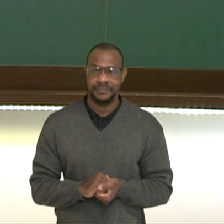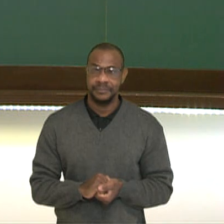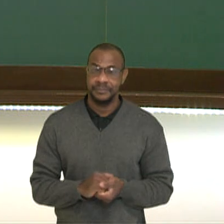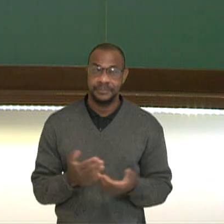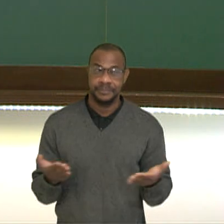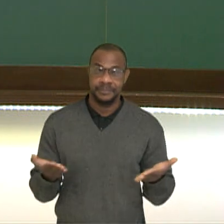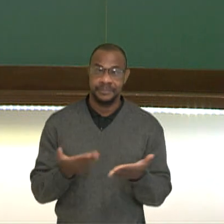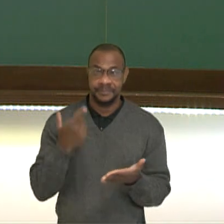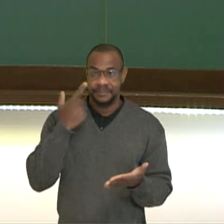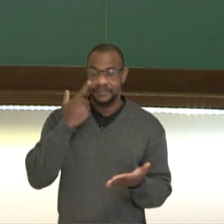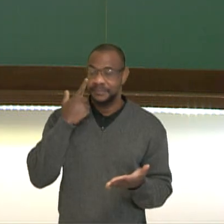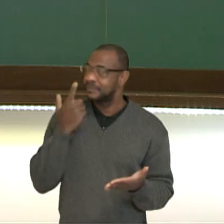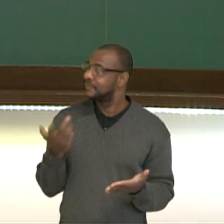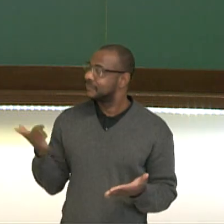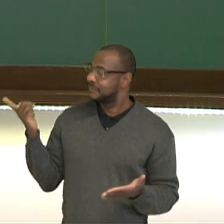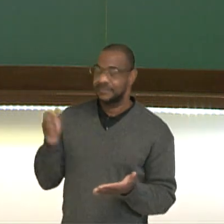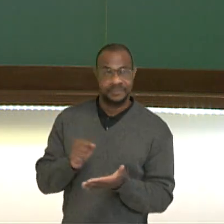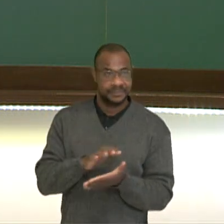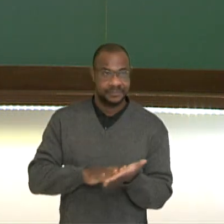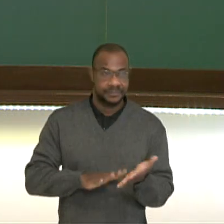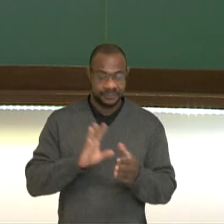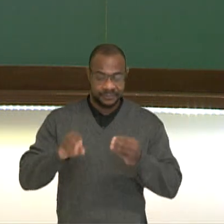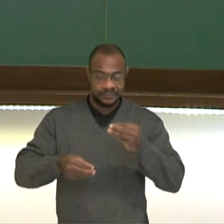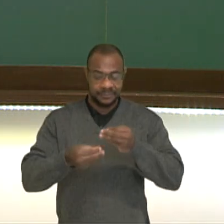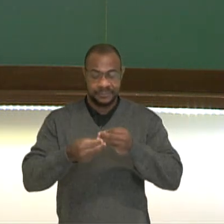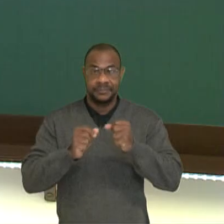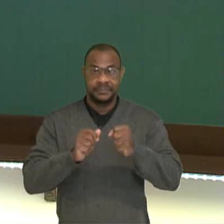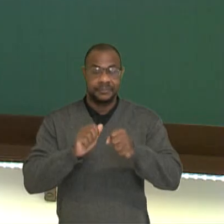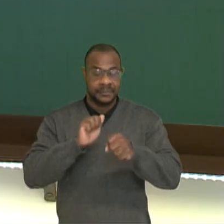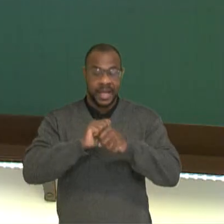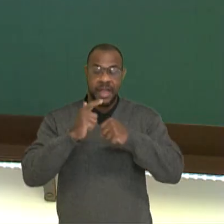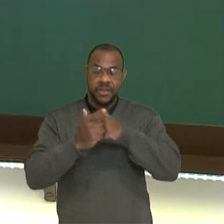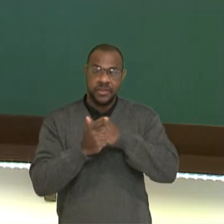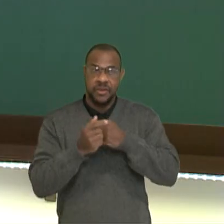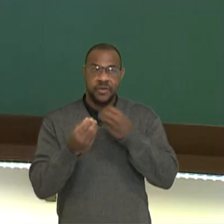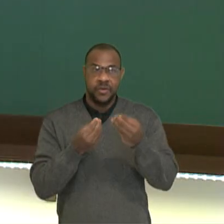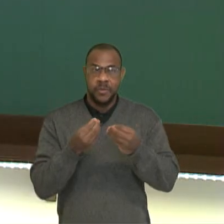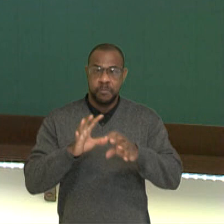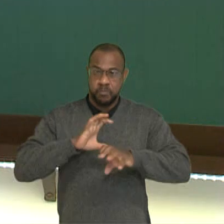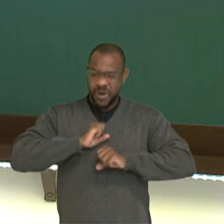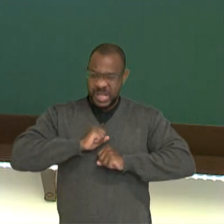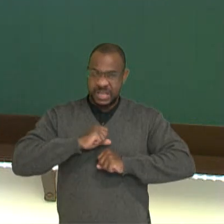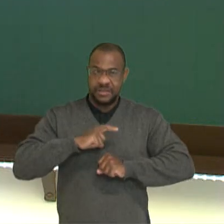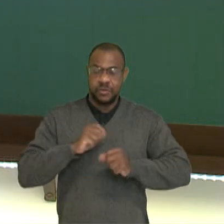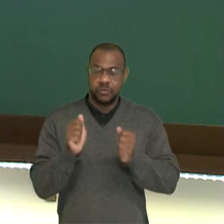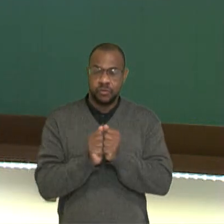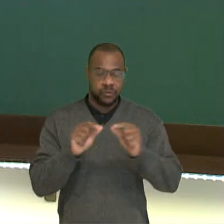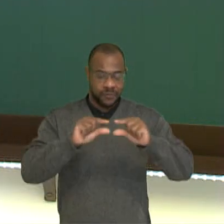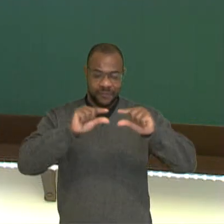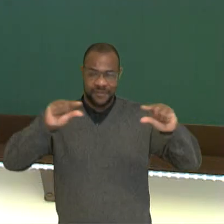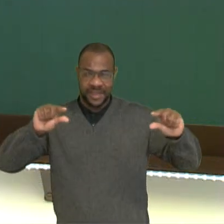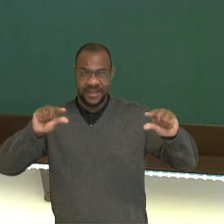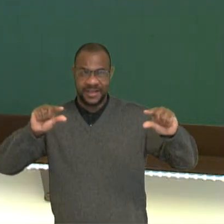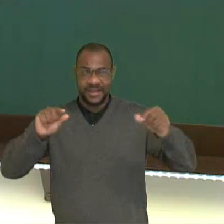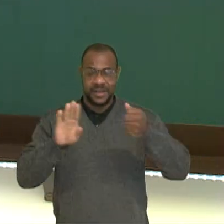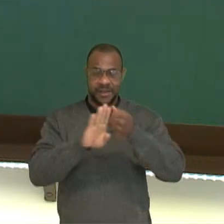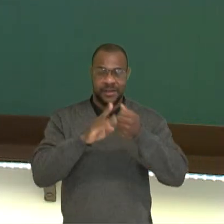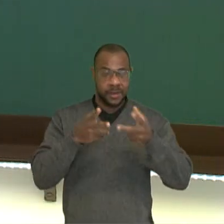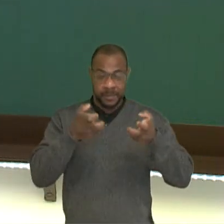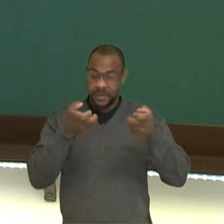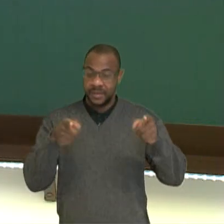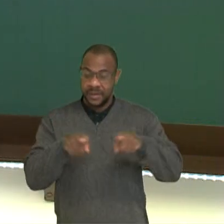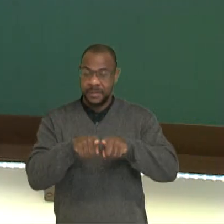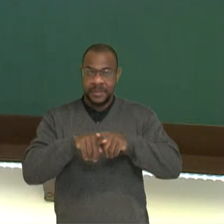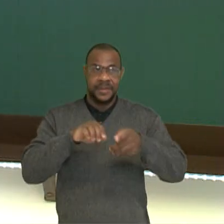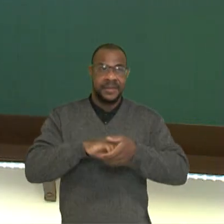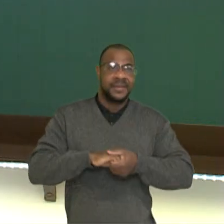Observando o nosso exercício, vamos adicionar o adjetivo possessivo junto da frase. Então, Tim got a